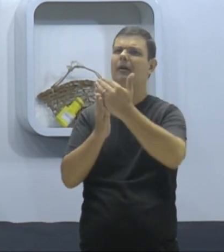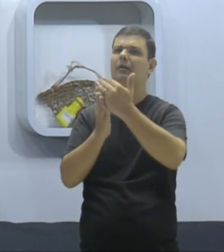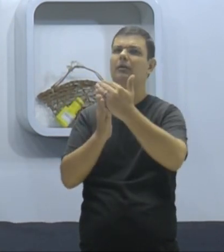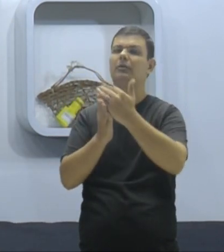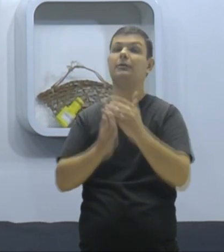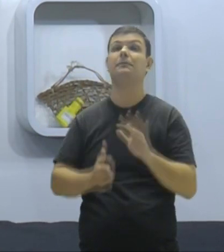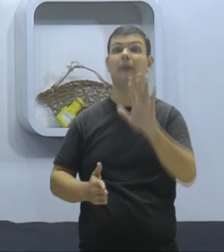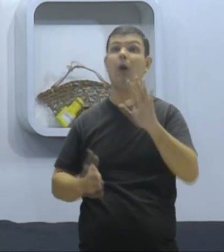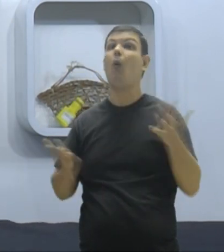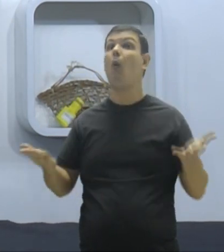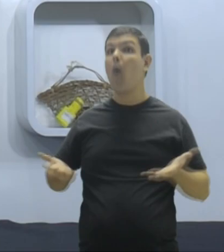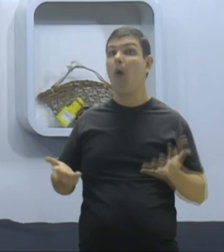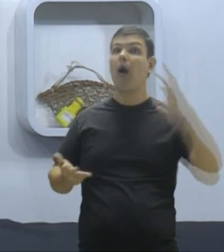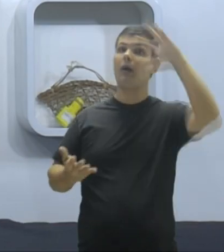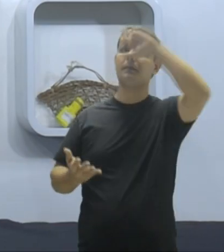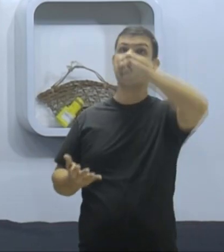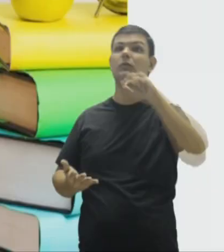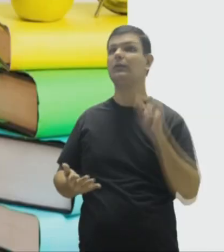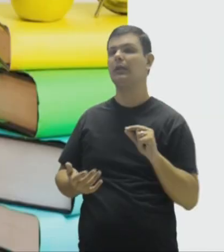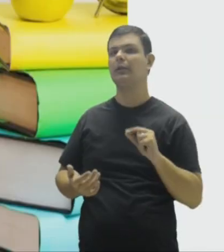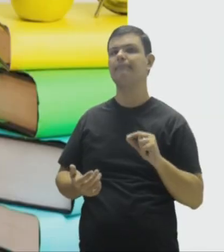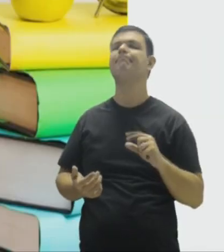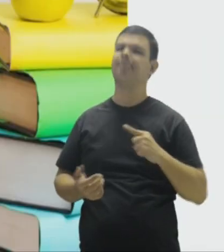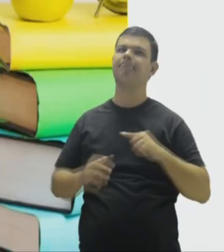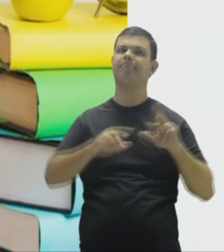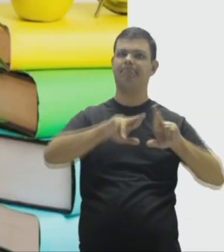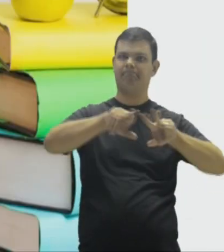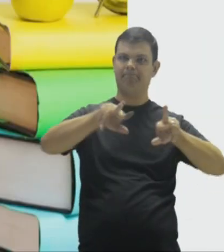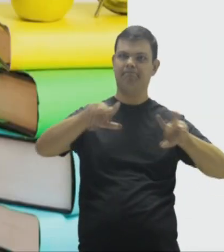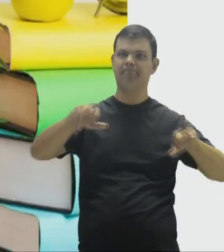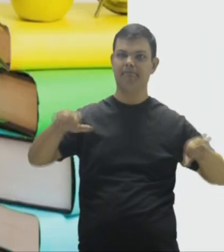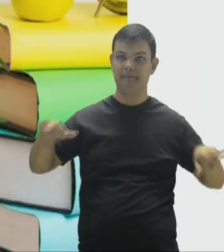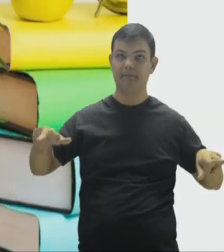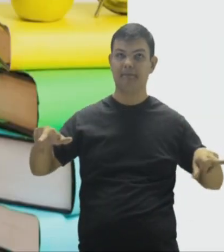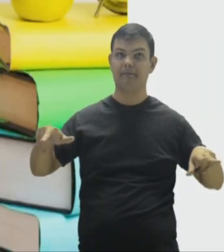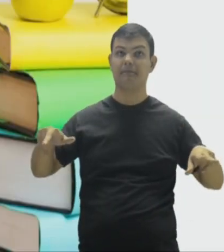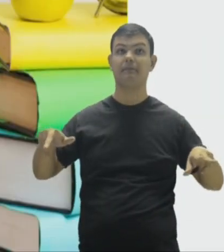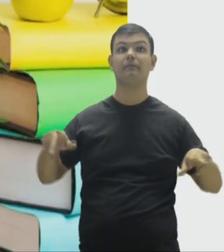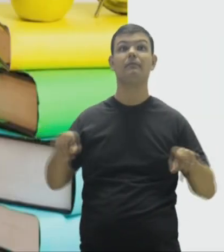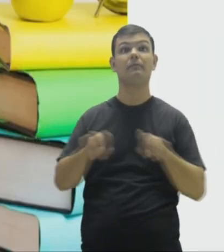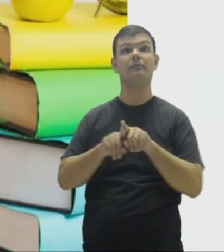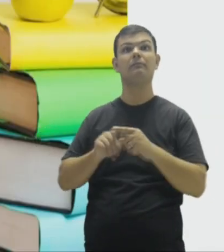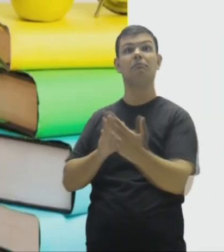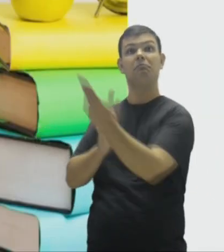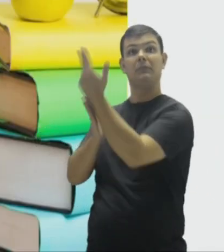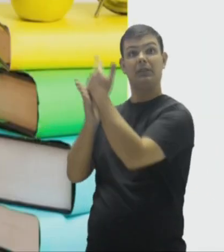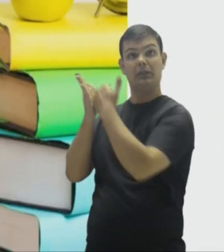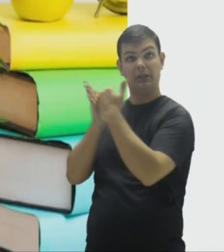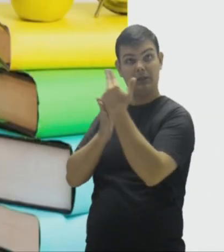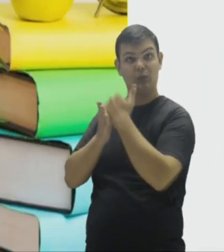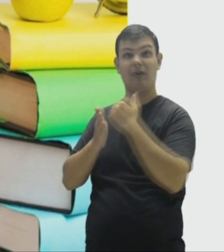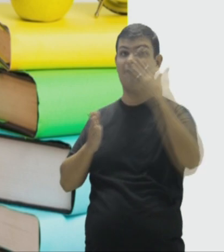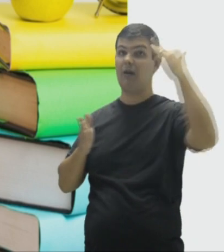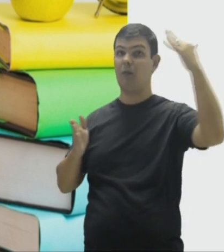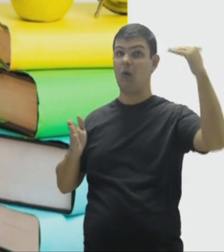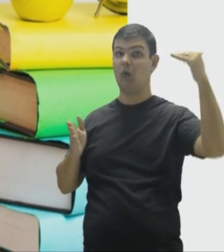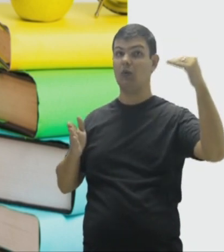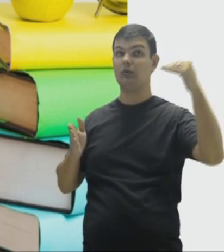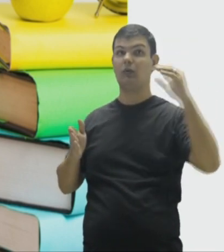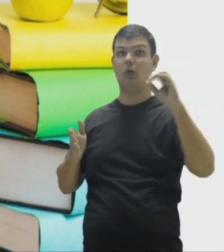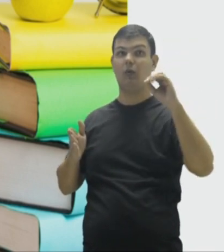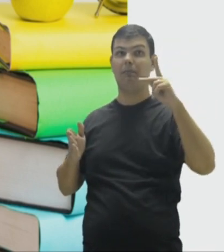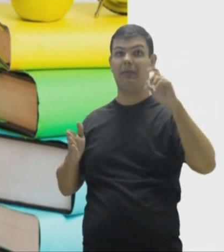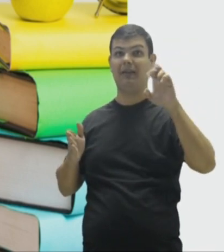o que exatamente? Falamos sobre diversidade, falamos sobre a pintura Operários, de Tarsila do